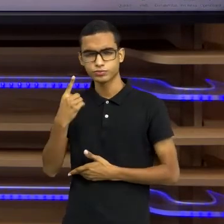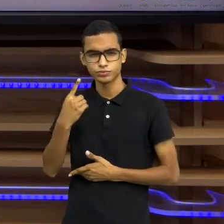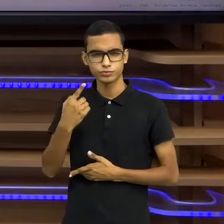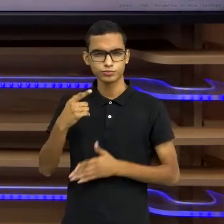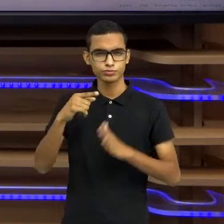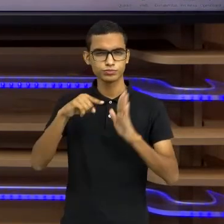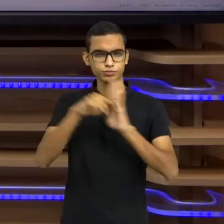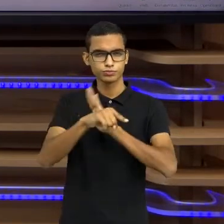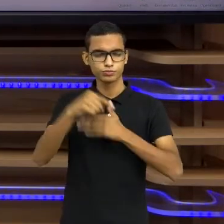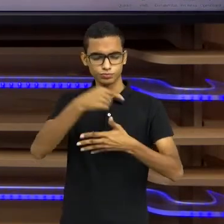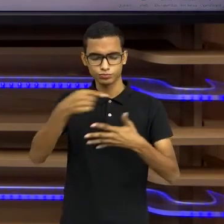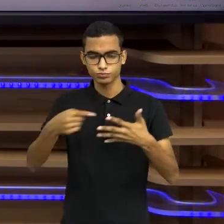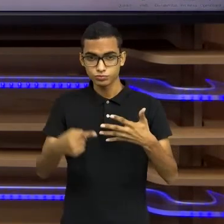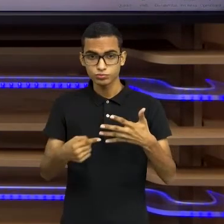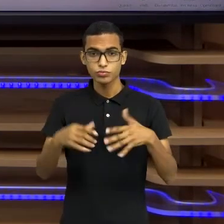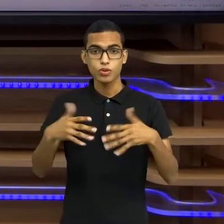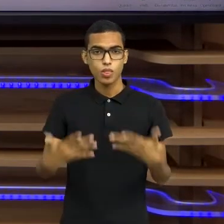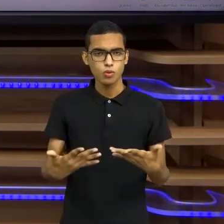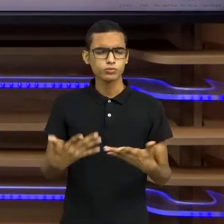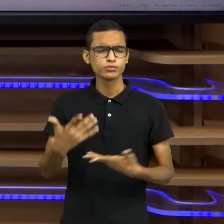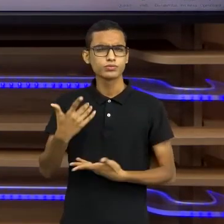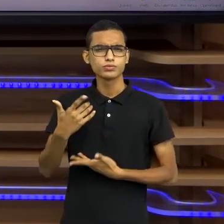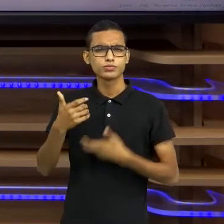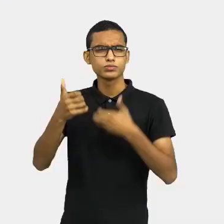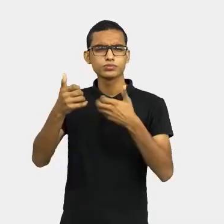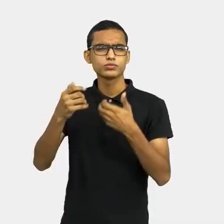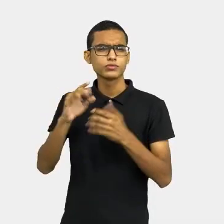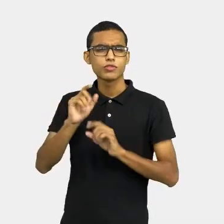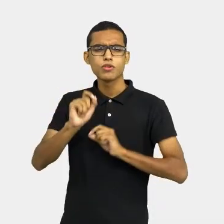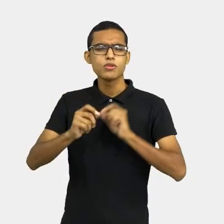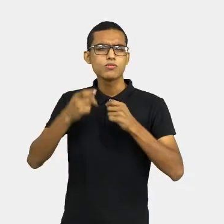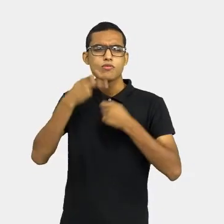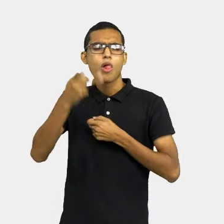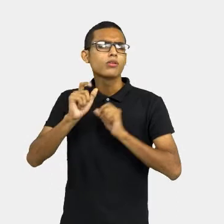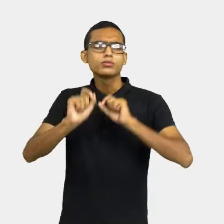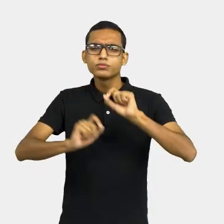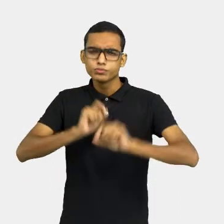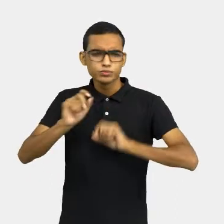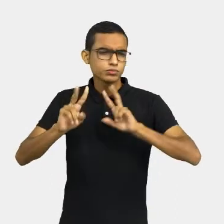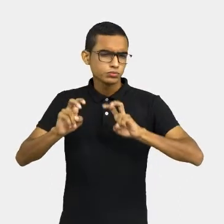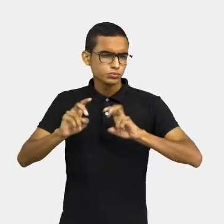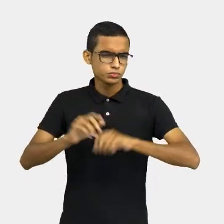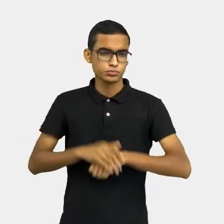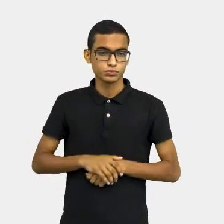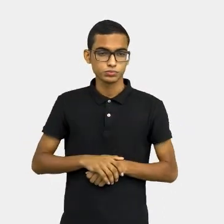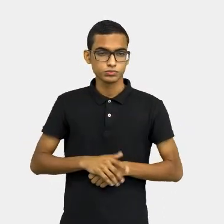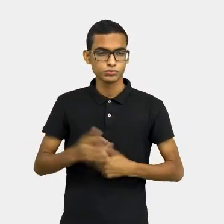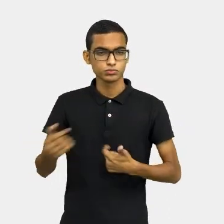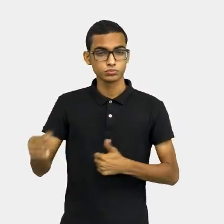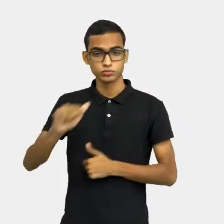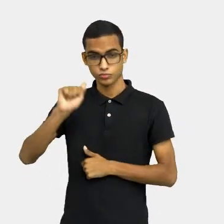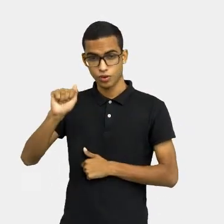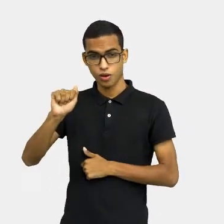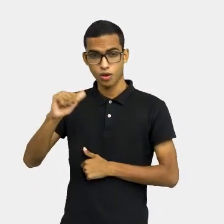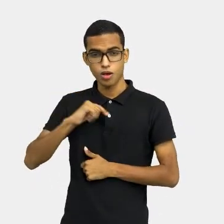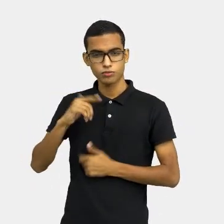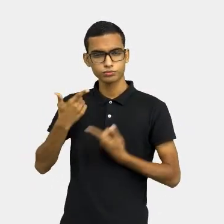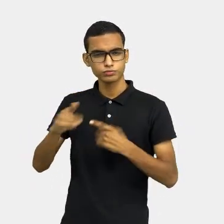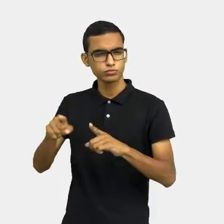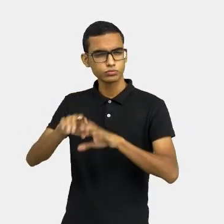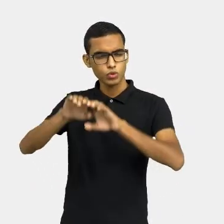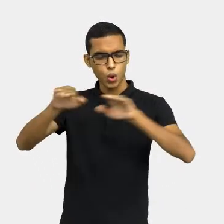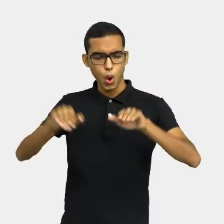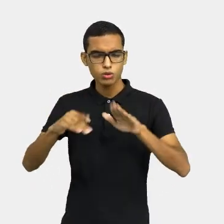Então, de que nós estamos falando? A alternativa A diz o seguinte: perturbar a dinâmica de equilíbrio demográfico.